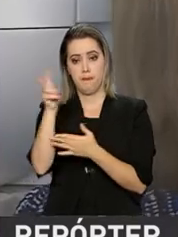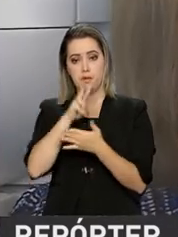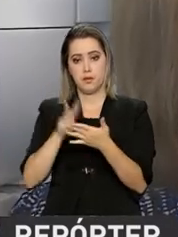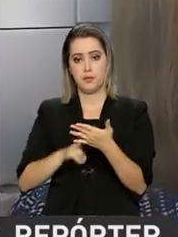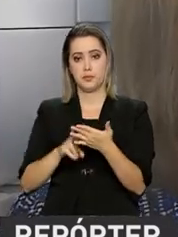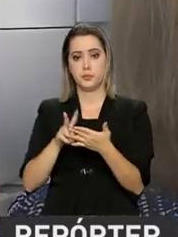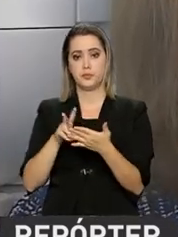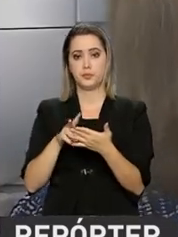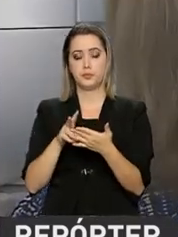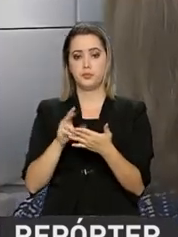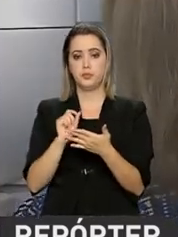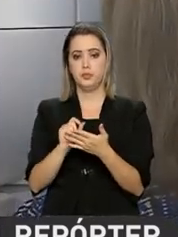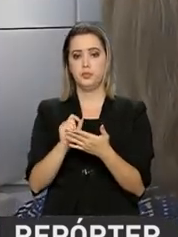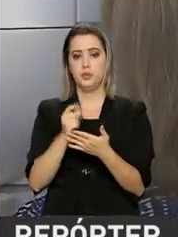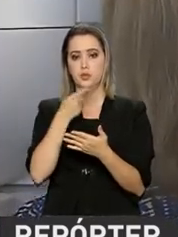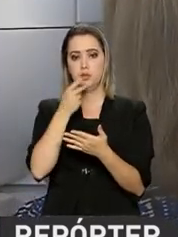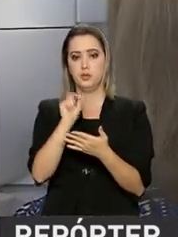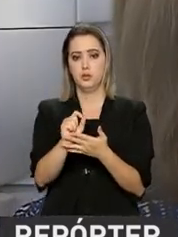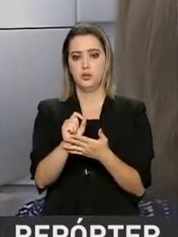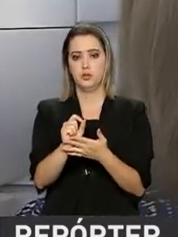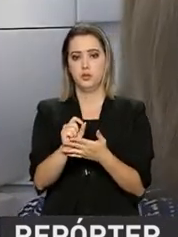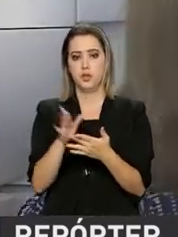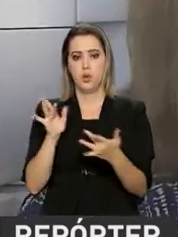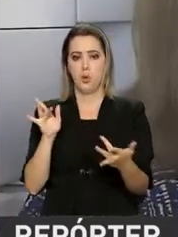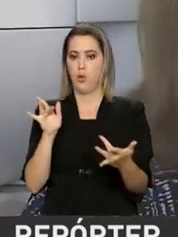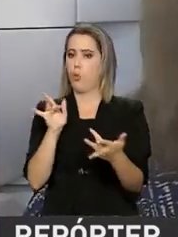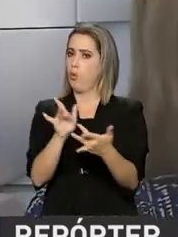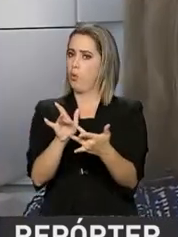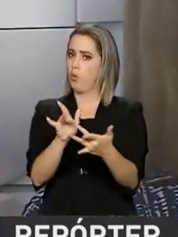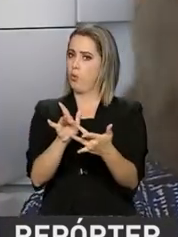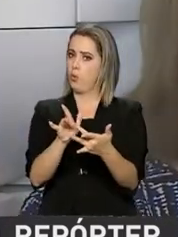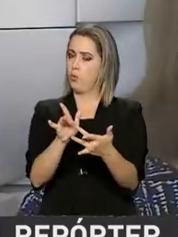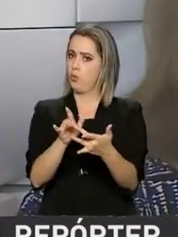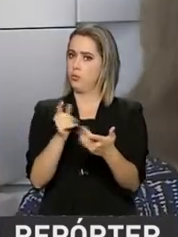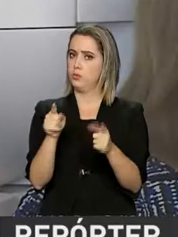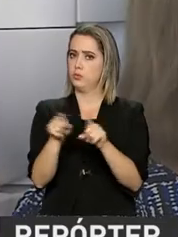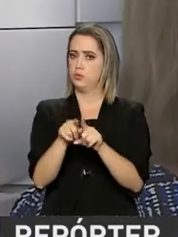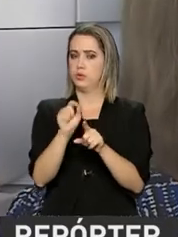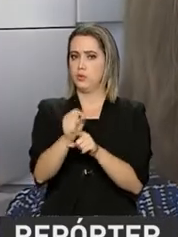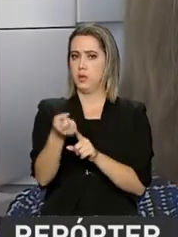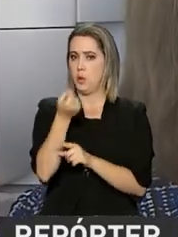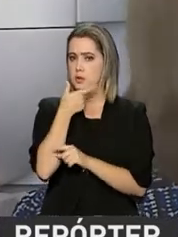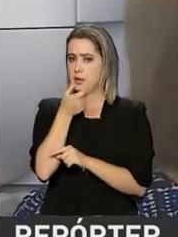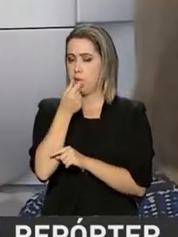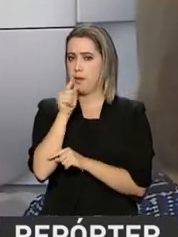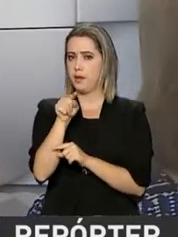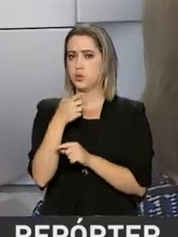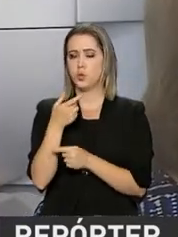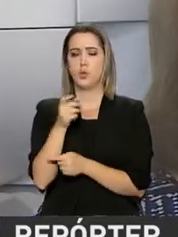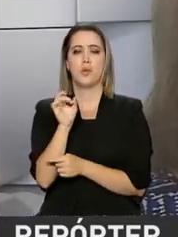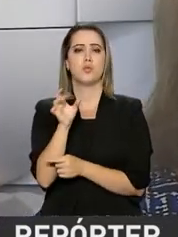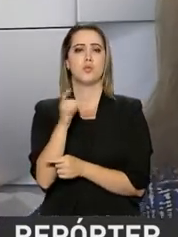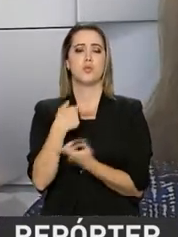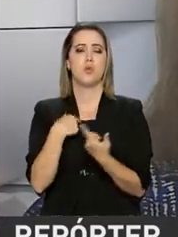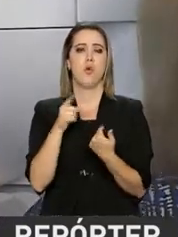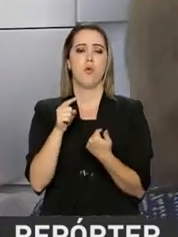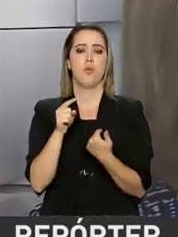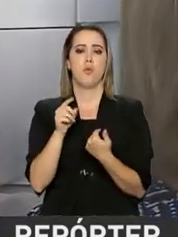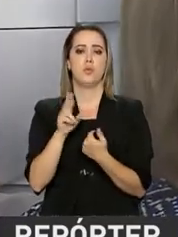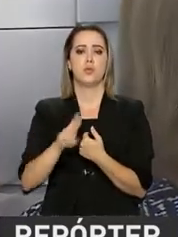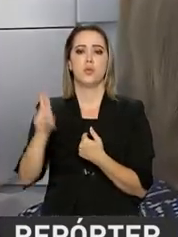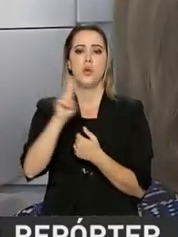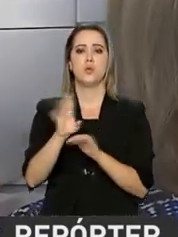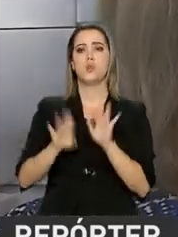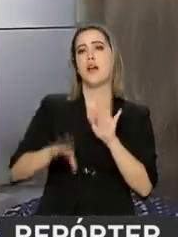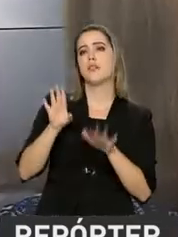análise no que diz respeito à adesão. PrEP não é um medicamento que a pessoa só pode usar